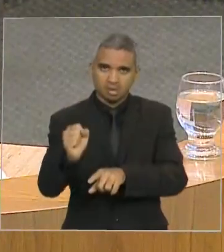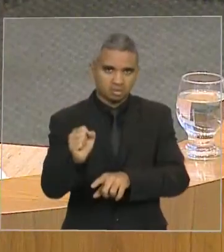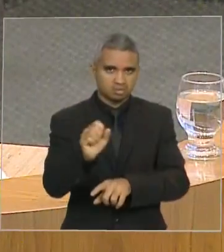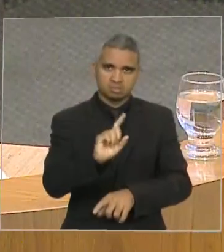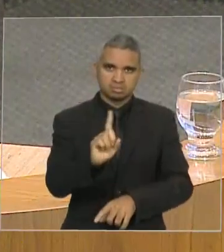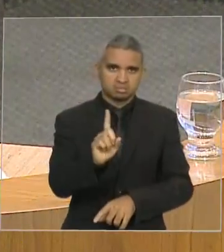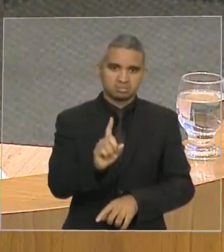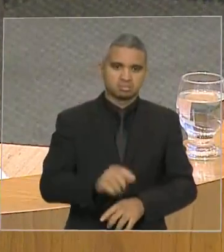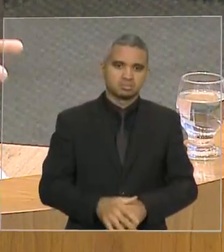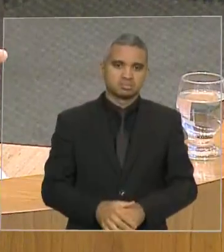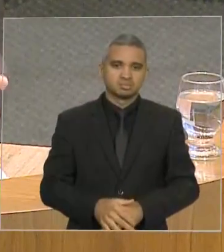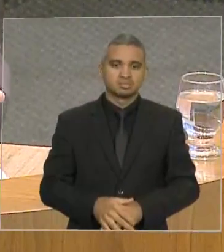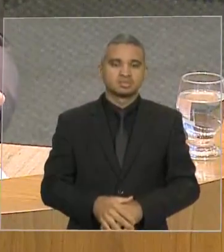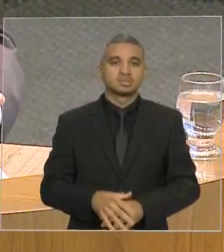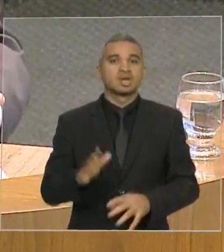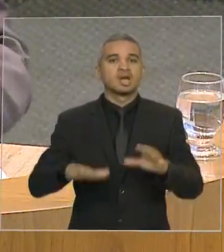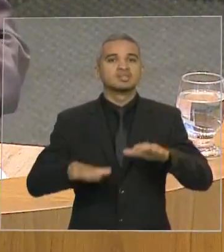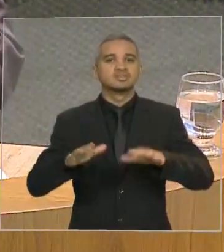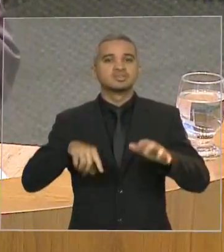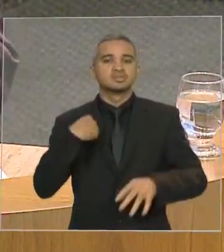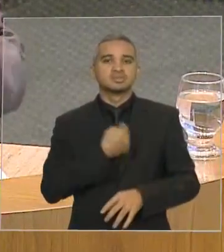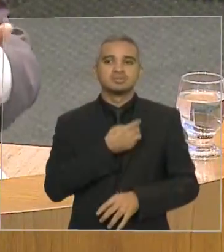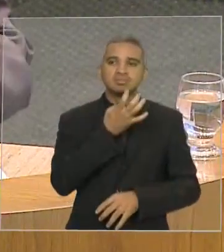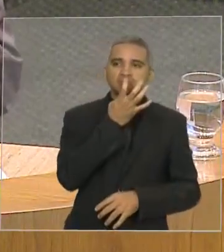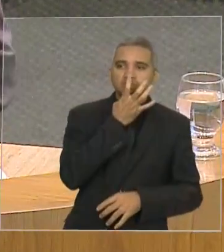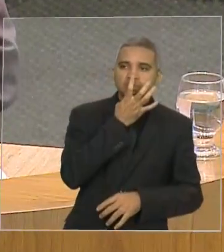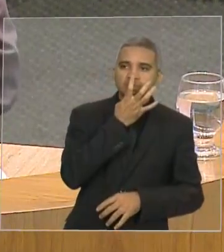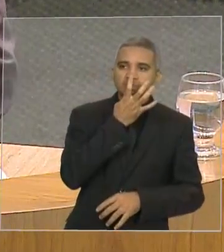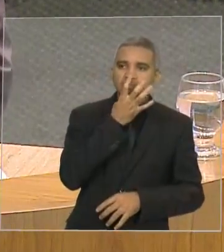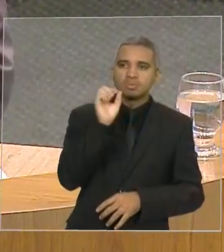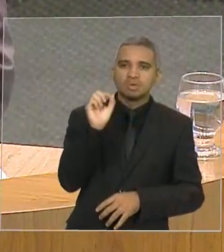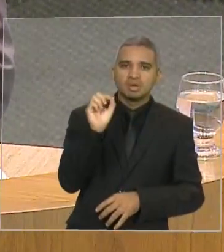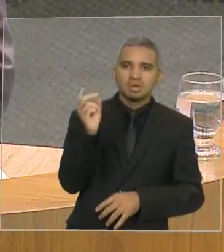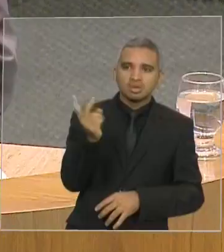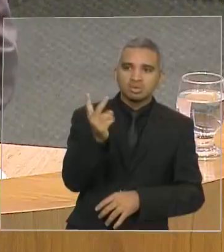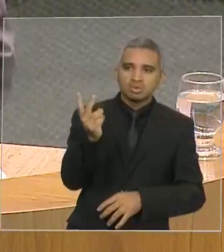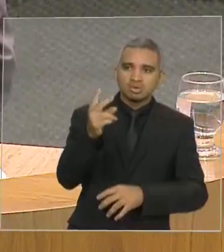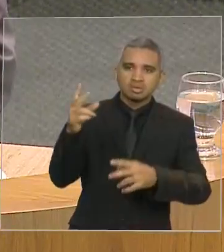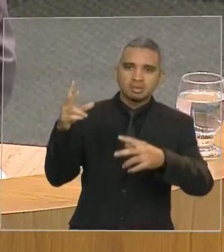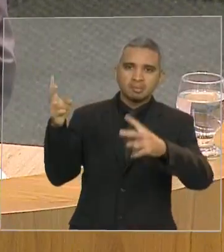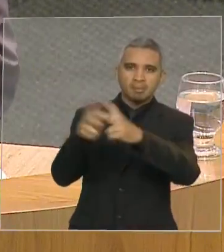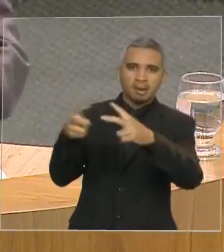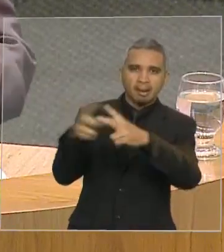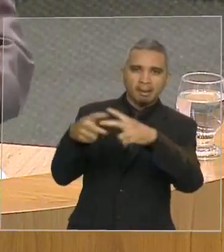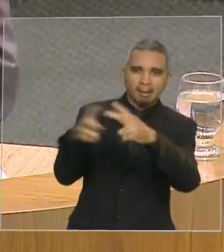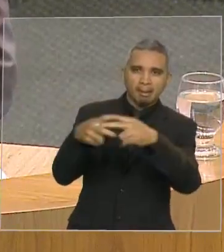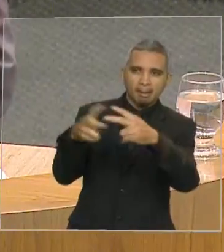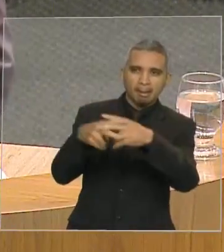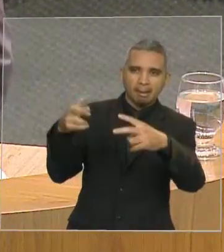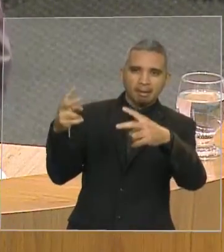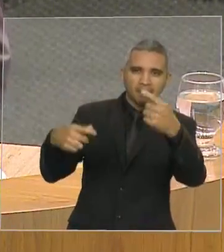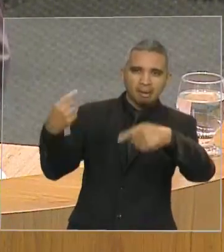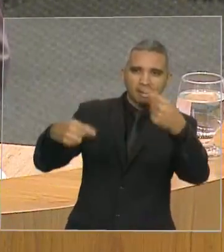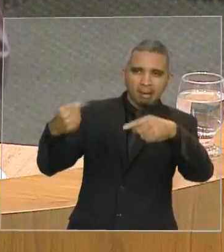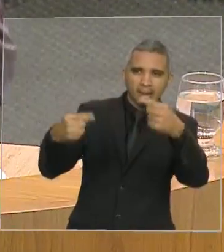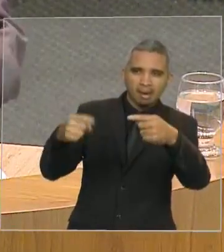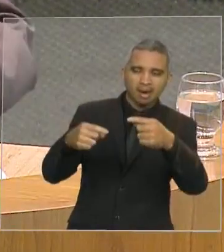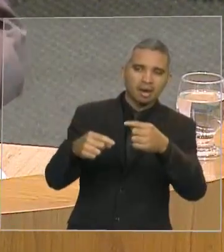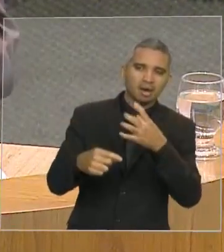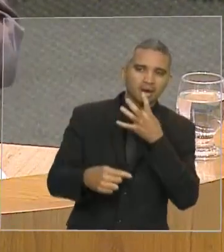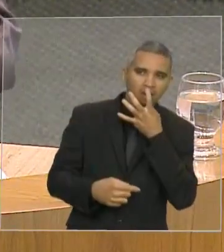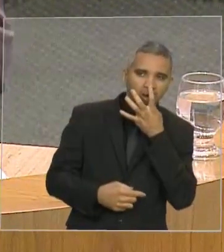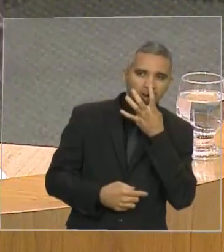irmãos que brigam, o que é que nós dizemos? Parece que eles não são irmãos. Por quê? Porque eles não se amam.